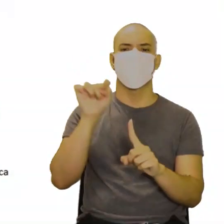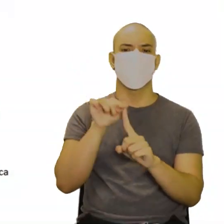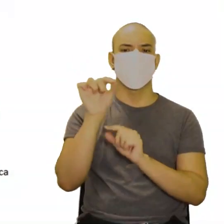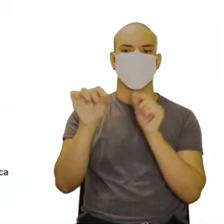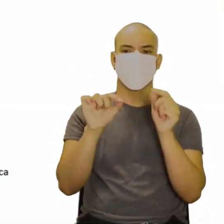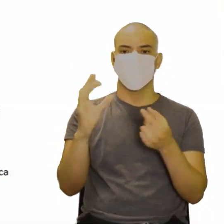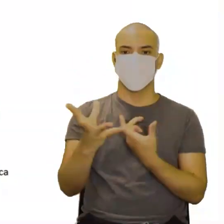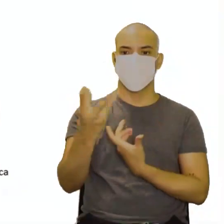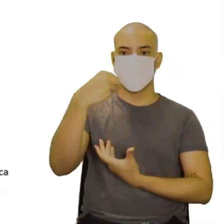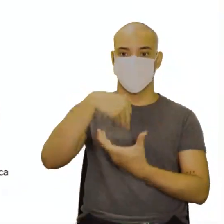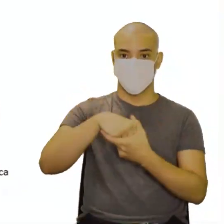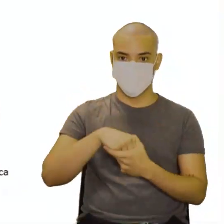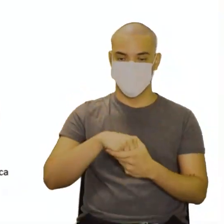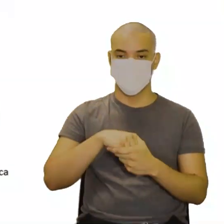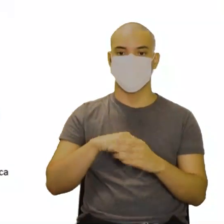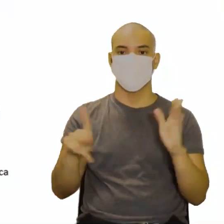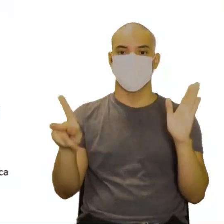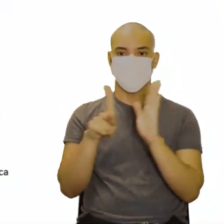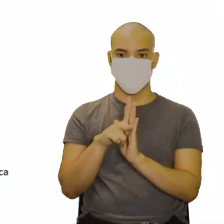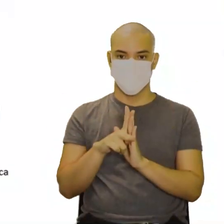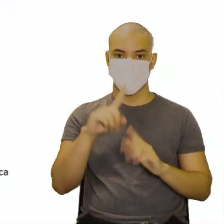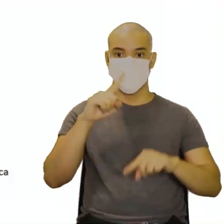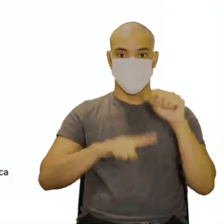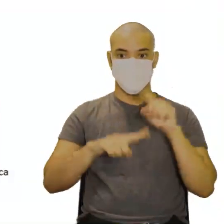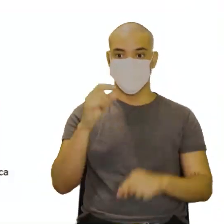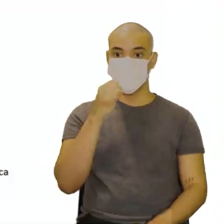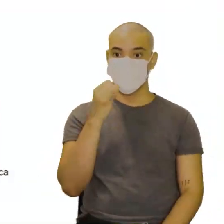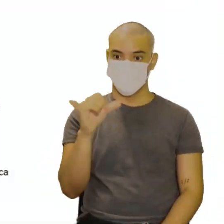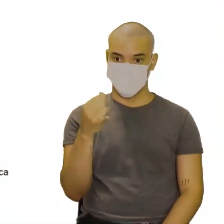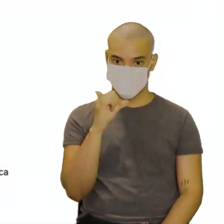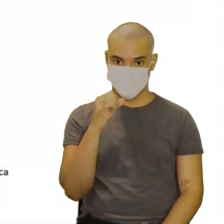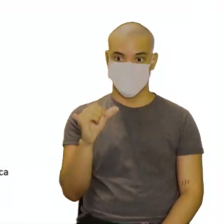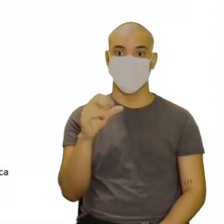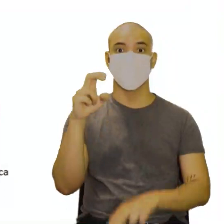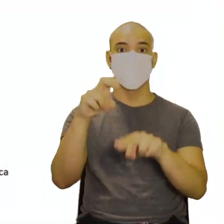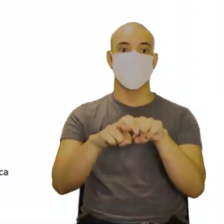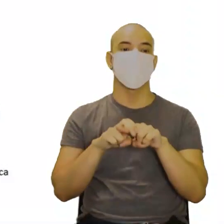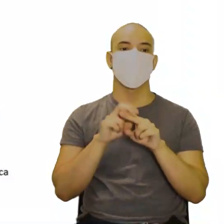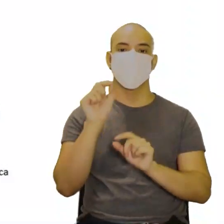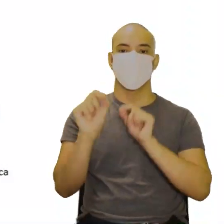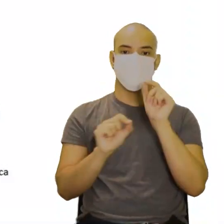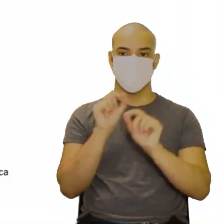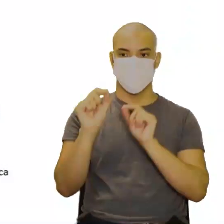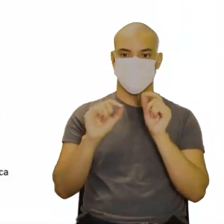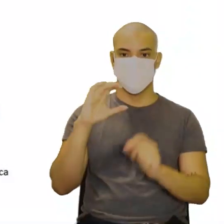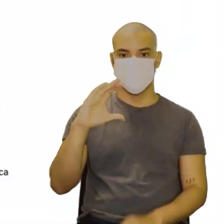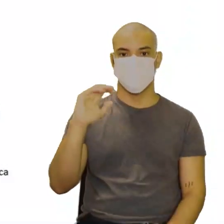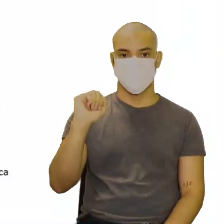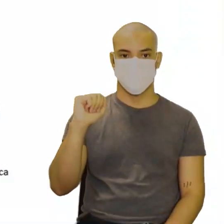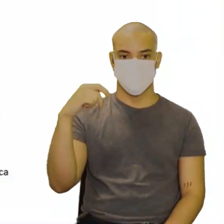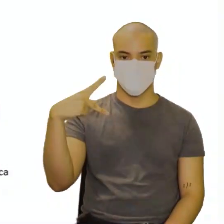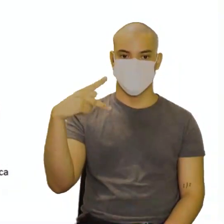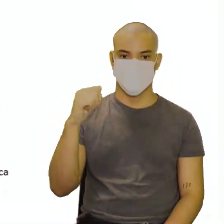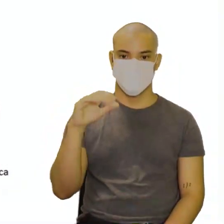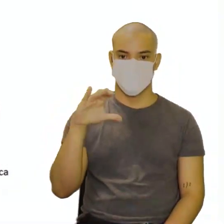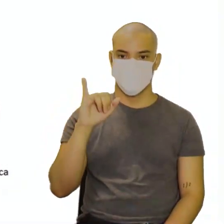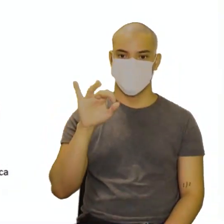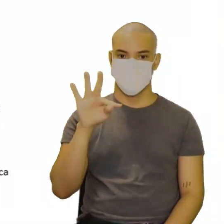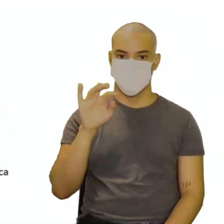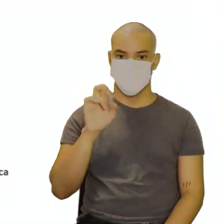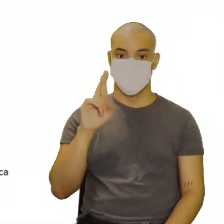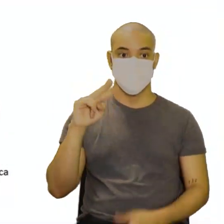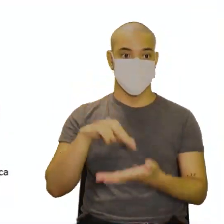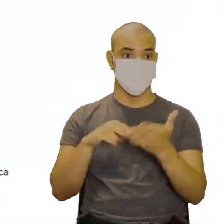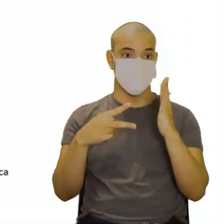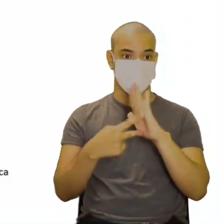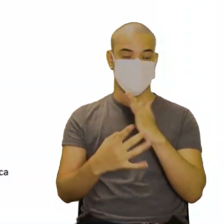é armazenar carga elétrica e energia elétrica, pessoal. Então, o capacitor, ele é um